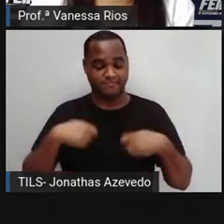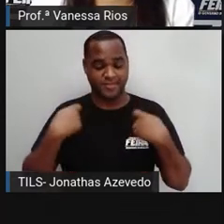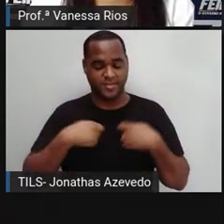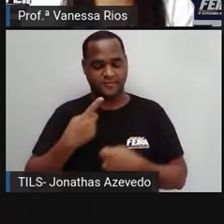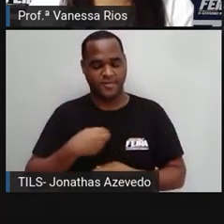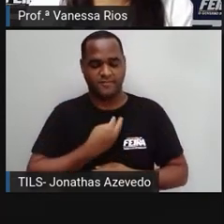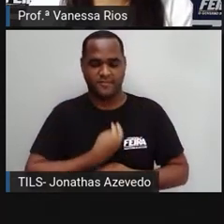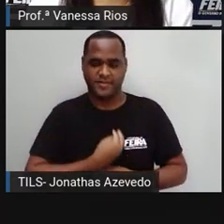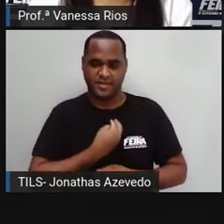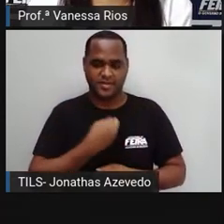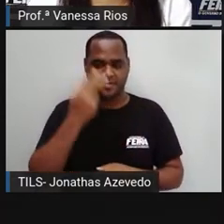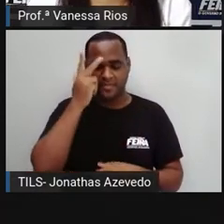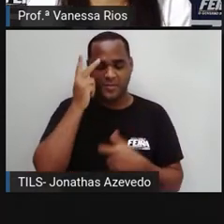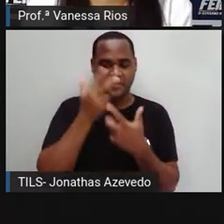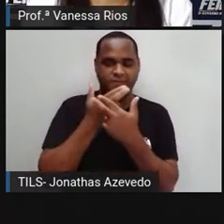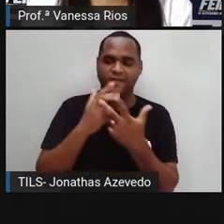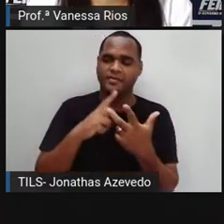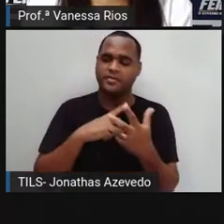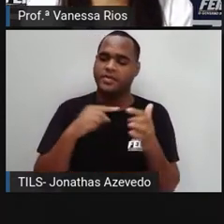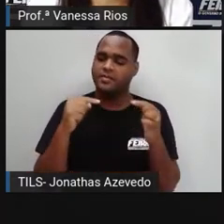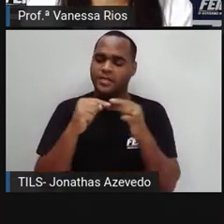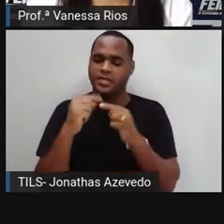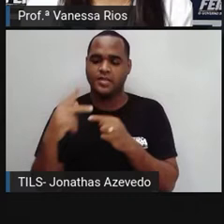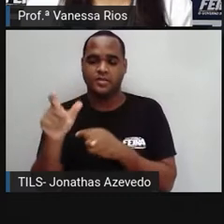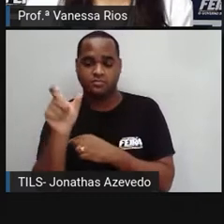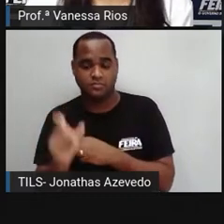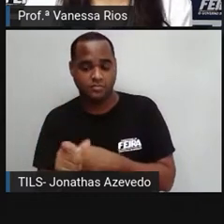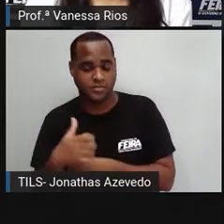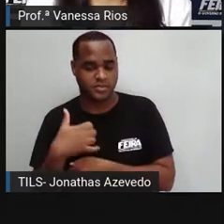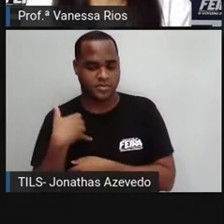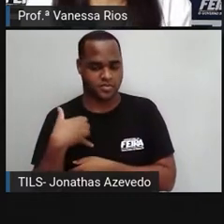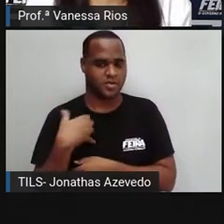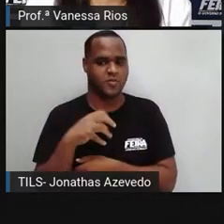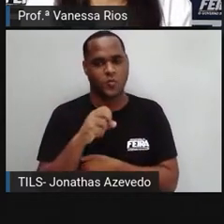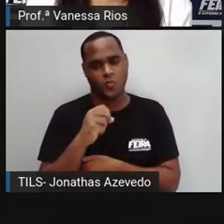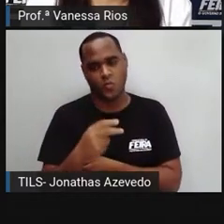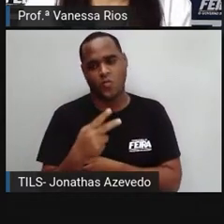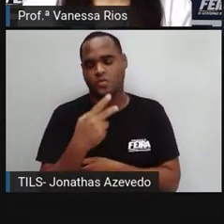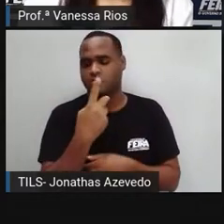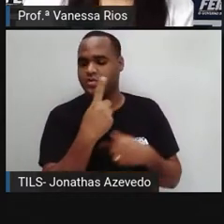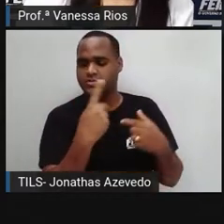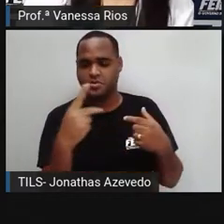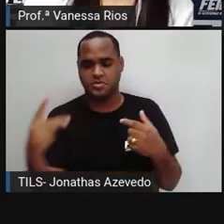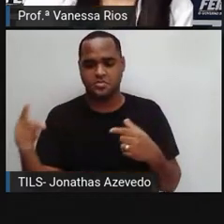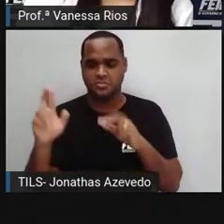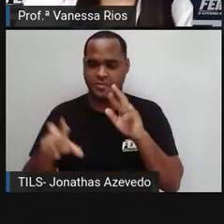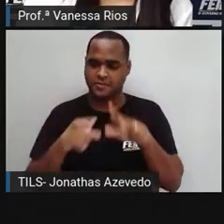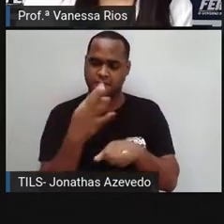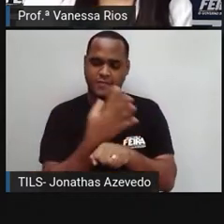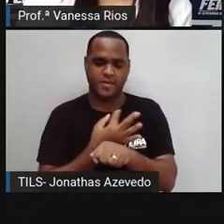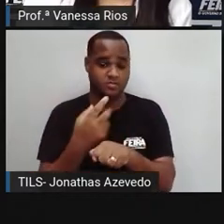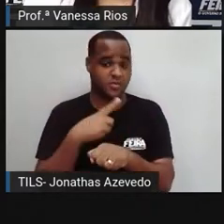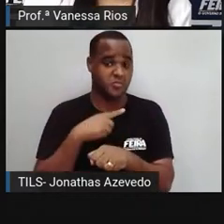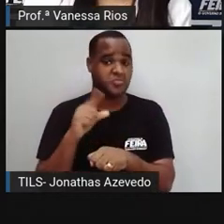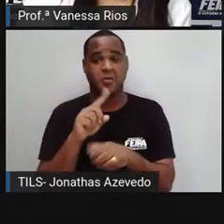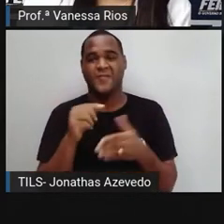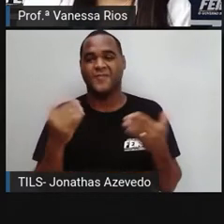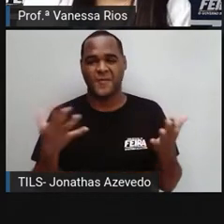vida das pessoas, independente da idade e independente de estarem de férias.